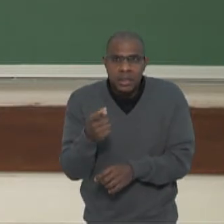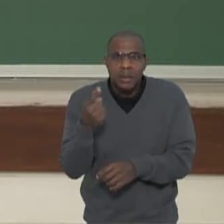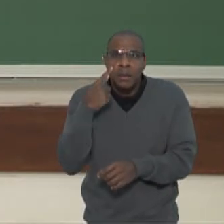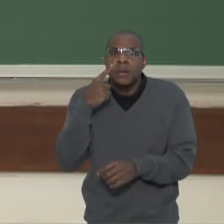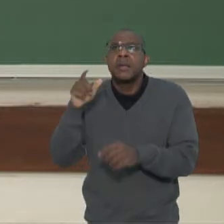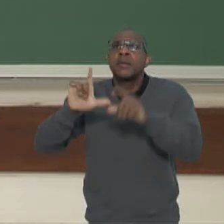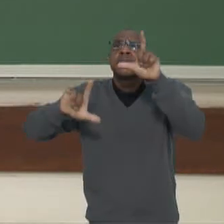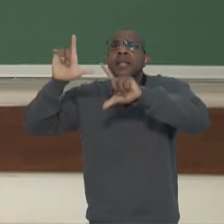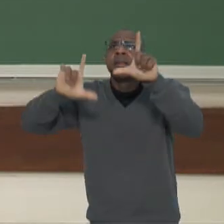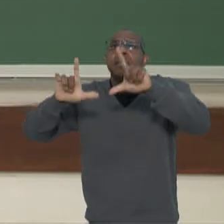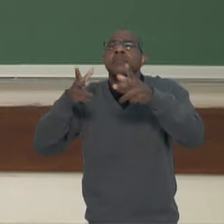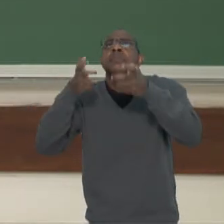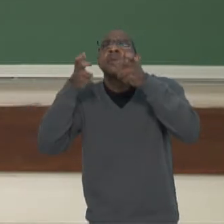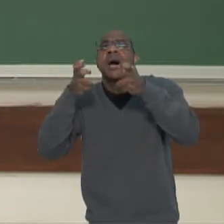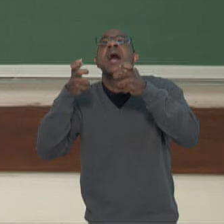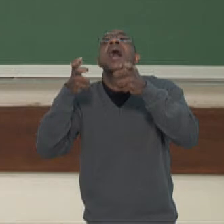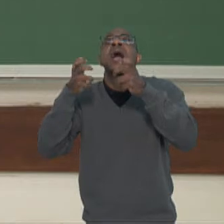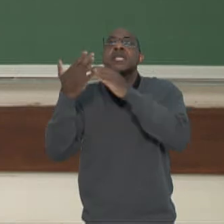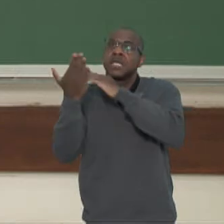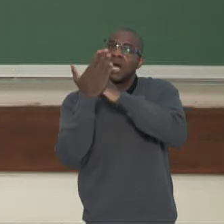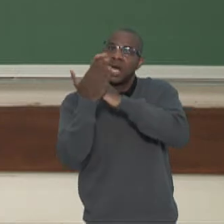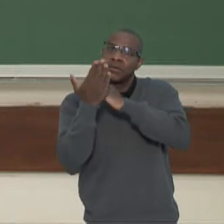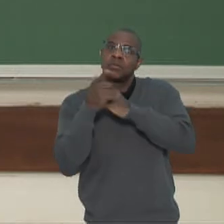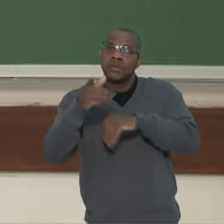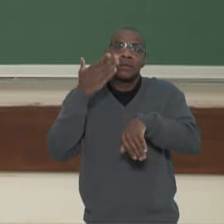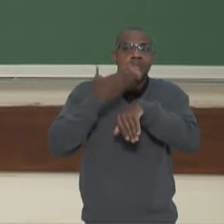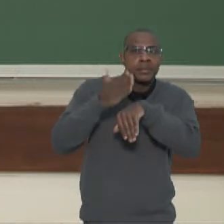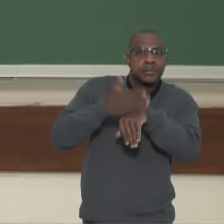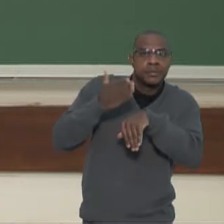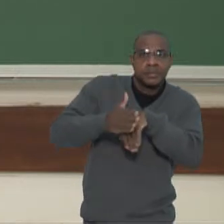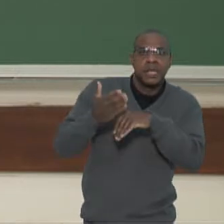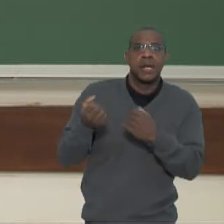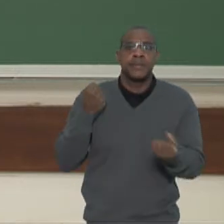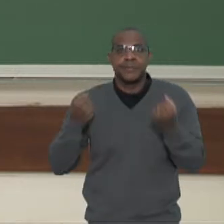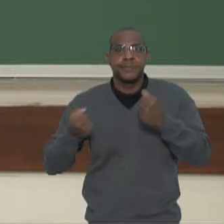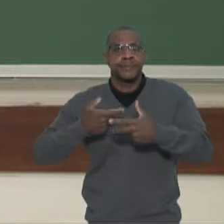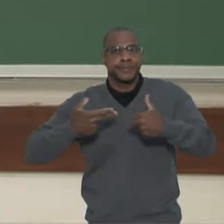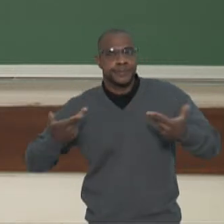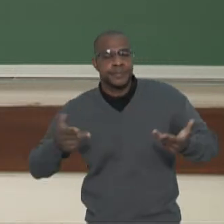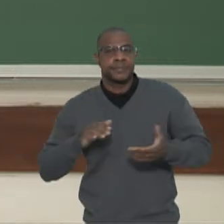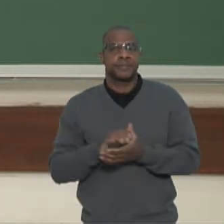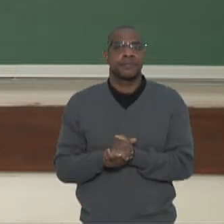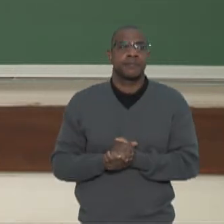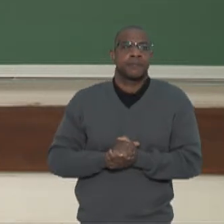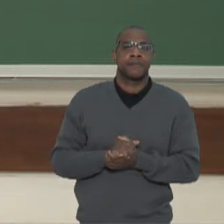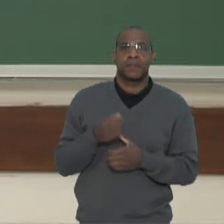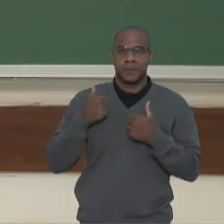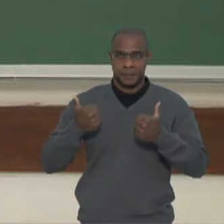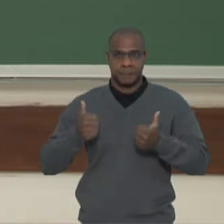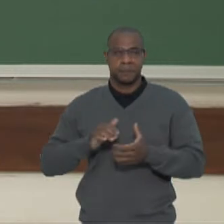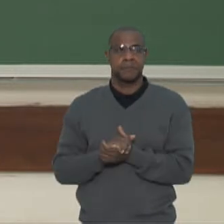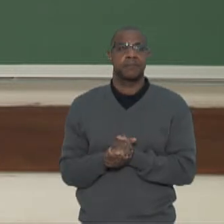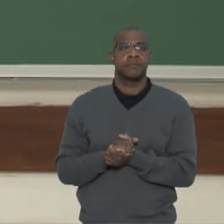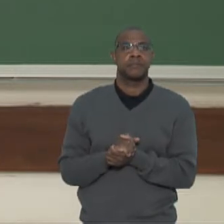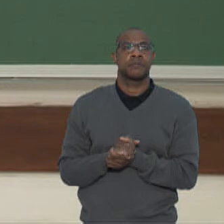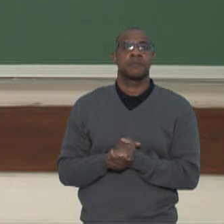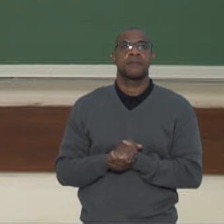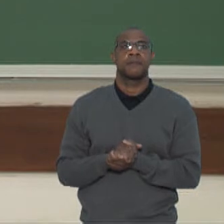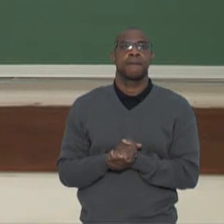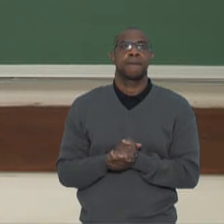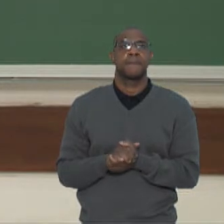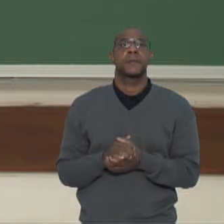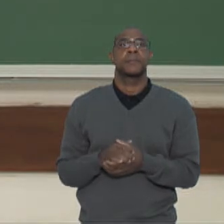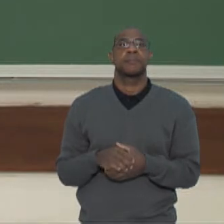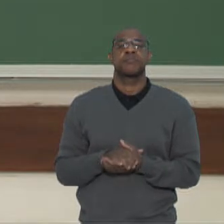que favoreçam aí também alguma prática, algum exercício físico, beleza? Vamos lá, mais